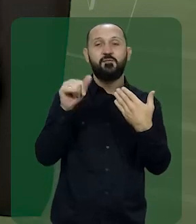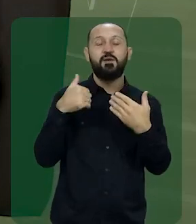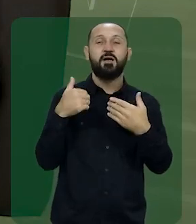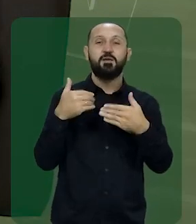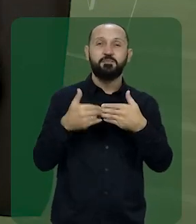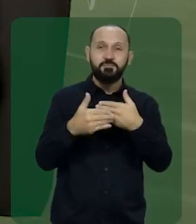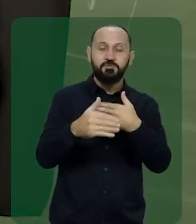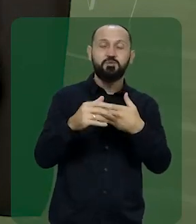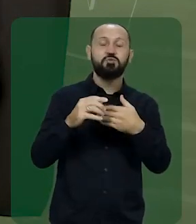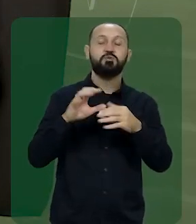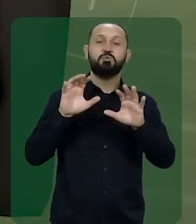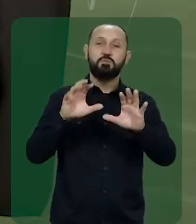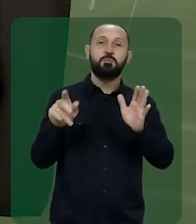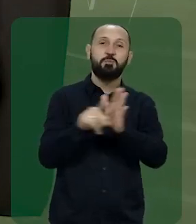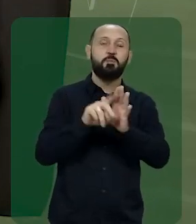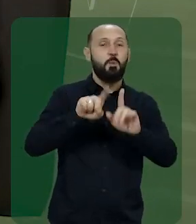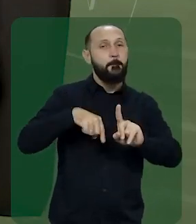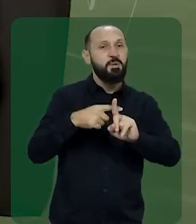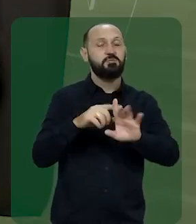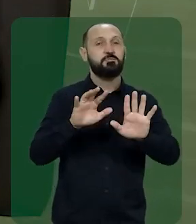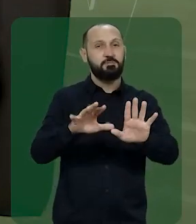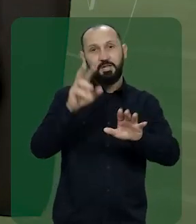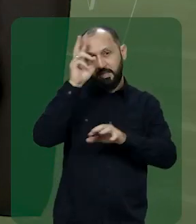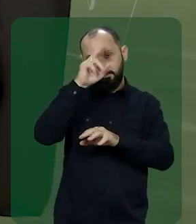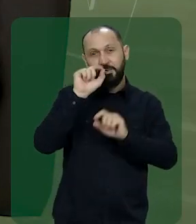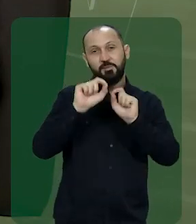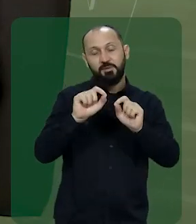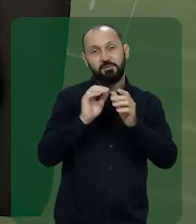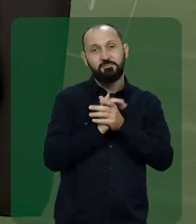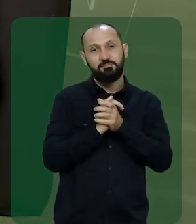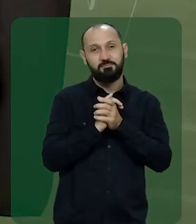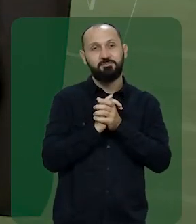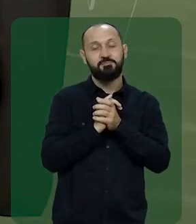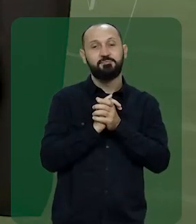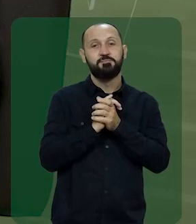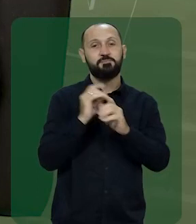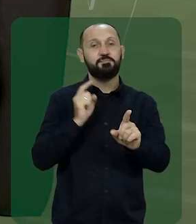não governamental, juntarem-se para fazer essa discussão, né,